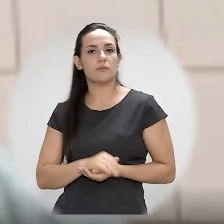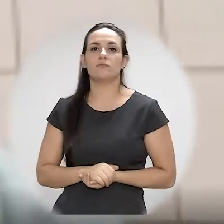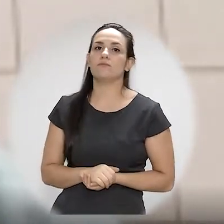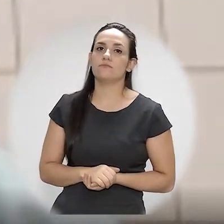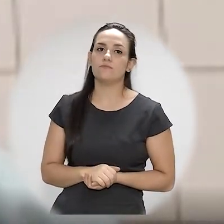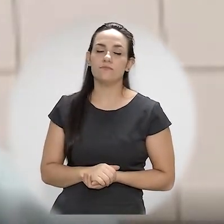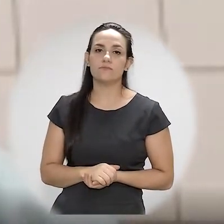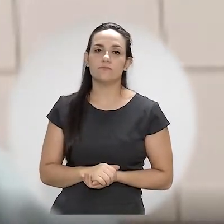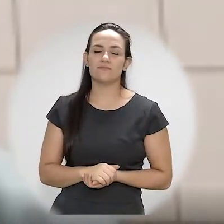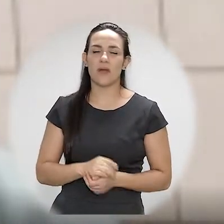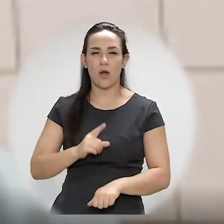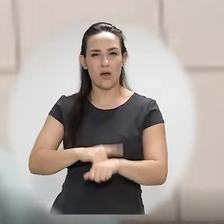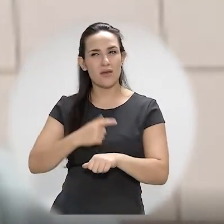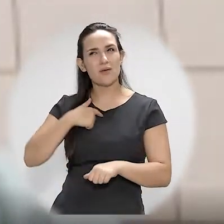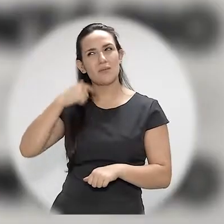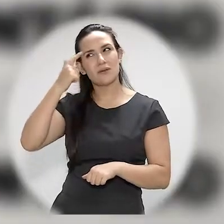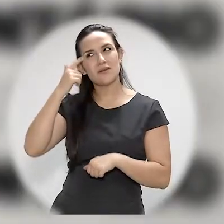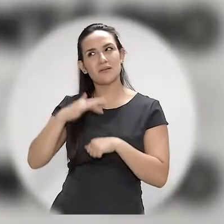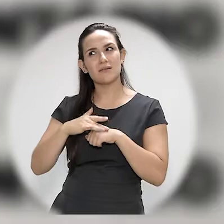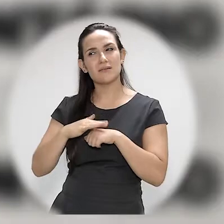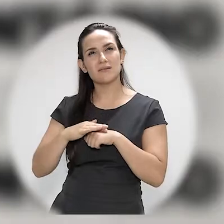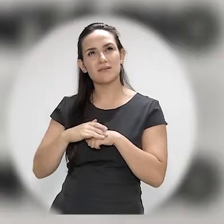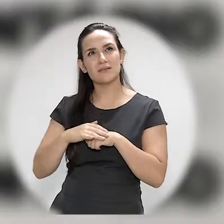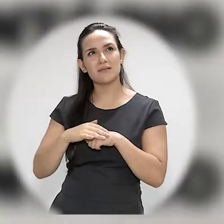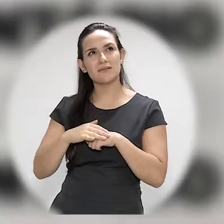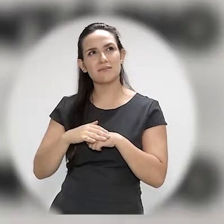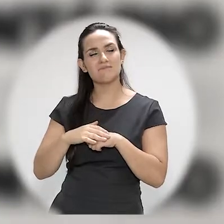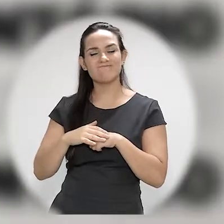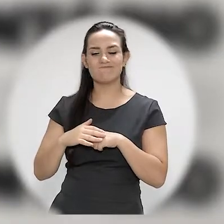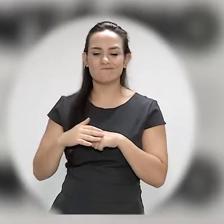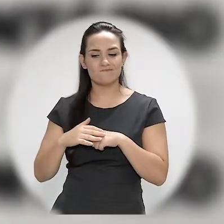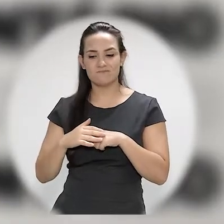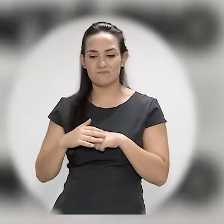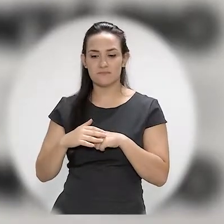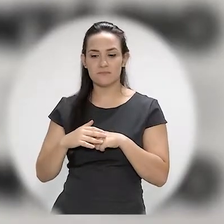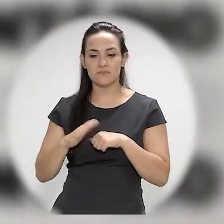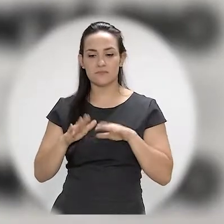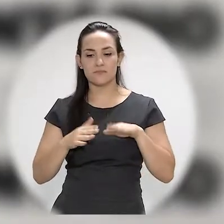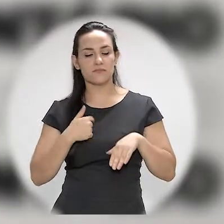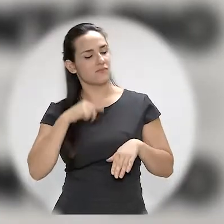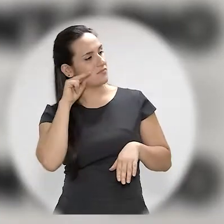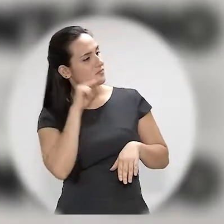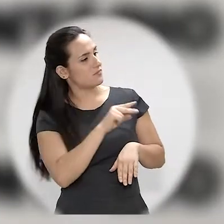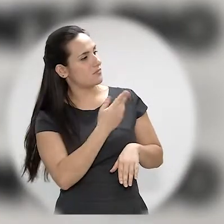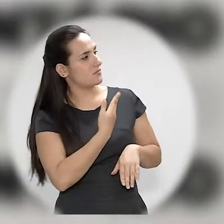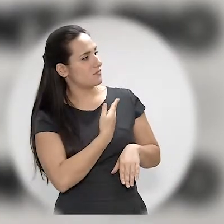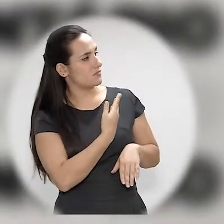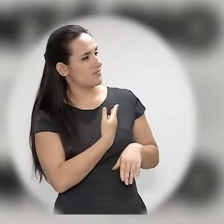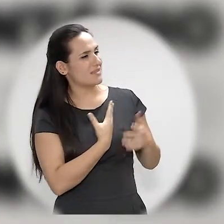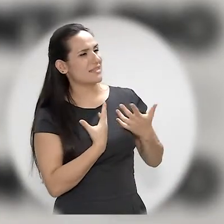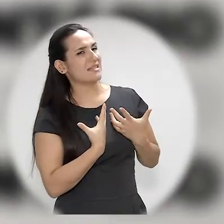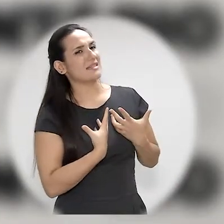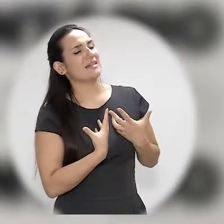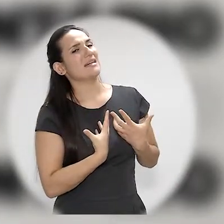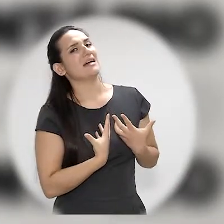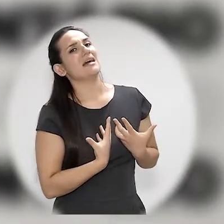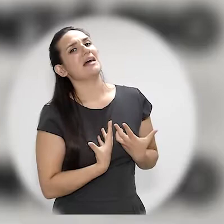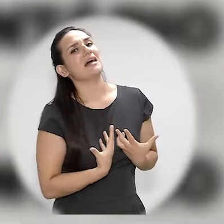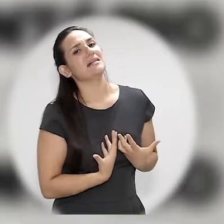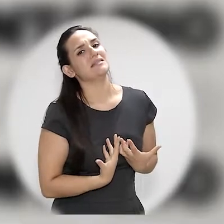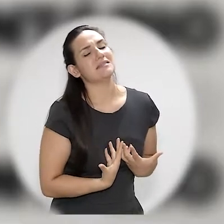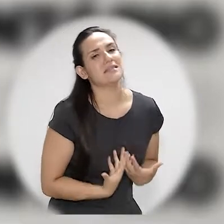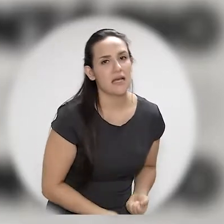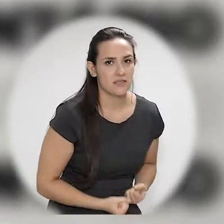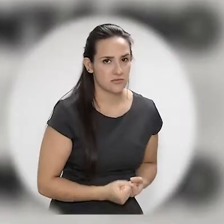pandemia, nessa situação toda, sabe quando tu vê o teu colega cansado? Tu olhar para teus colegas e ver